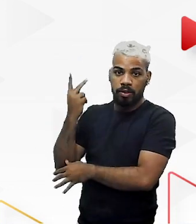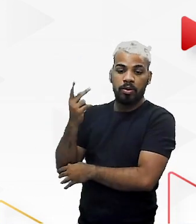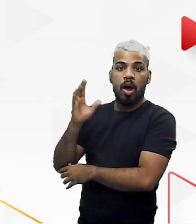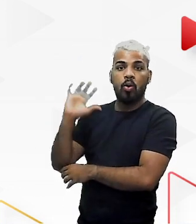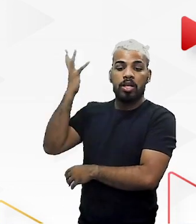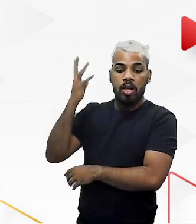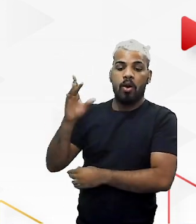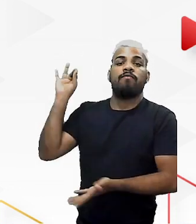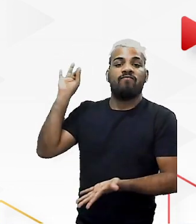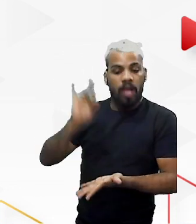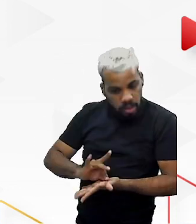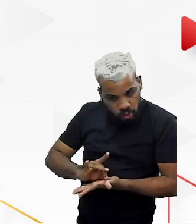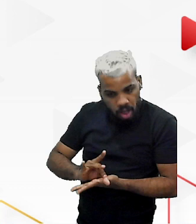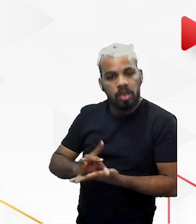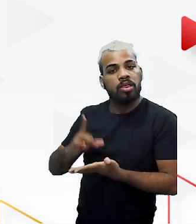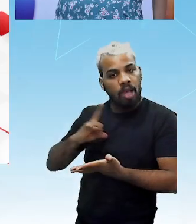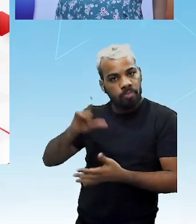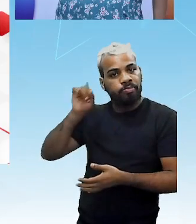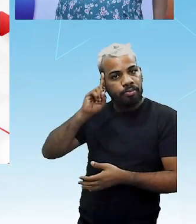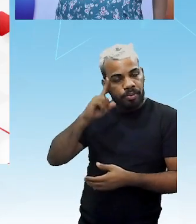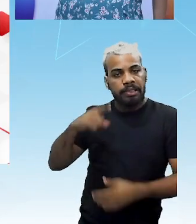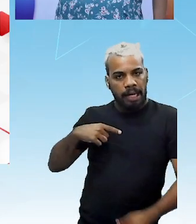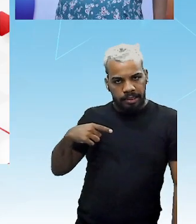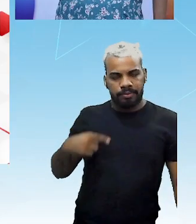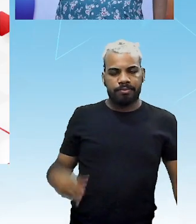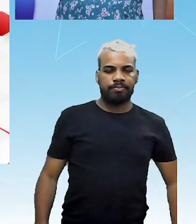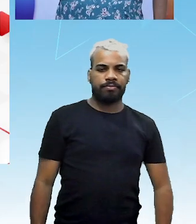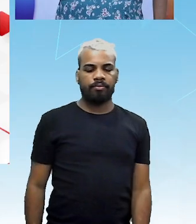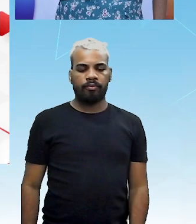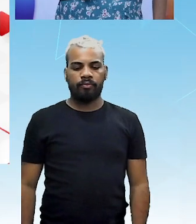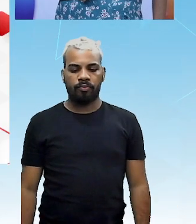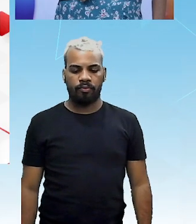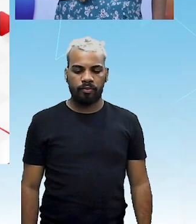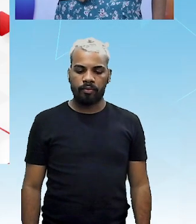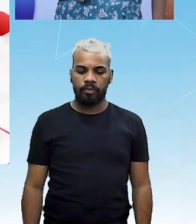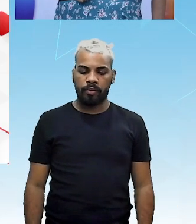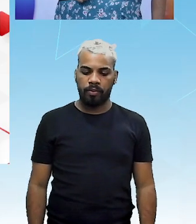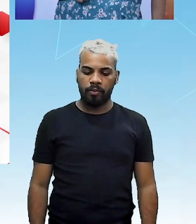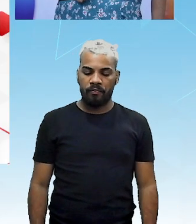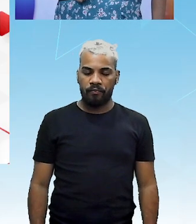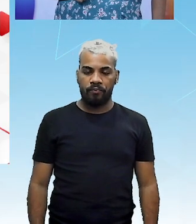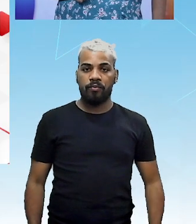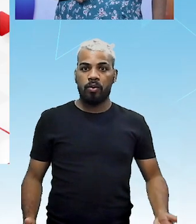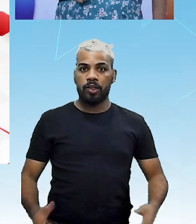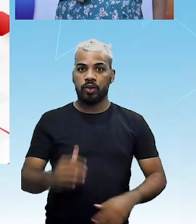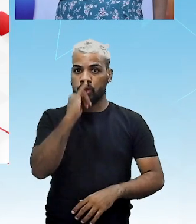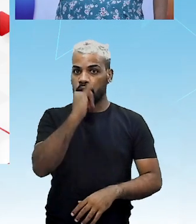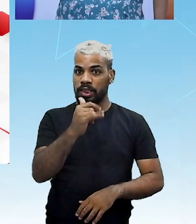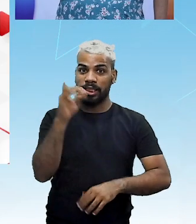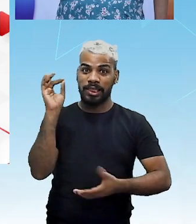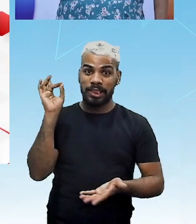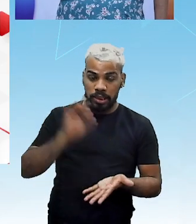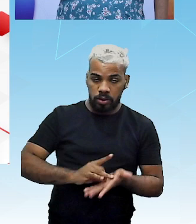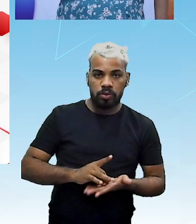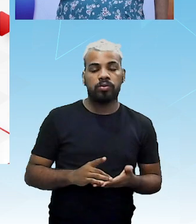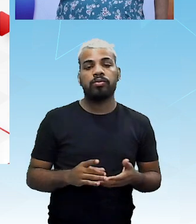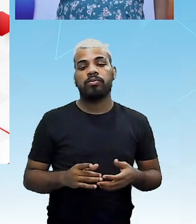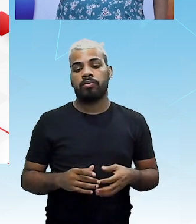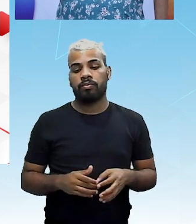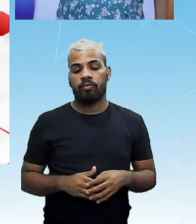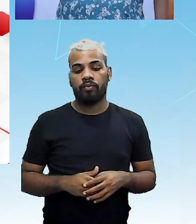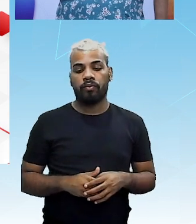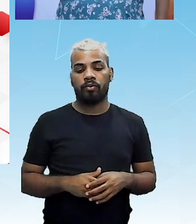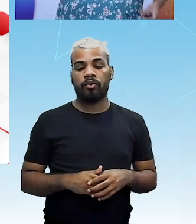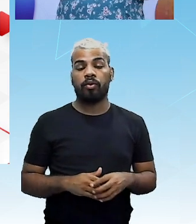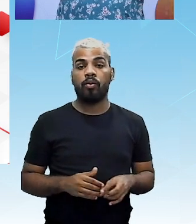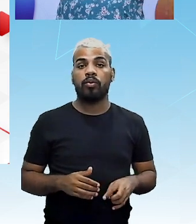cotidianos. Então, principalmente nas notícias em tempo real, certo? E o